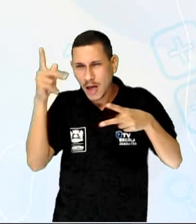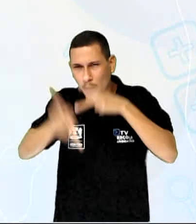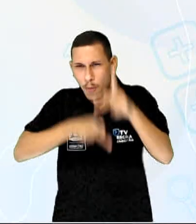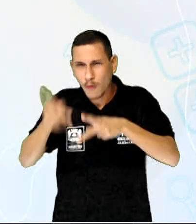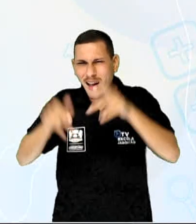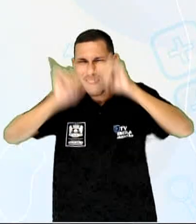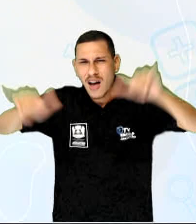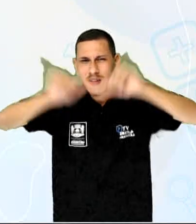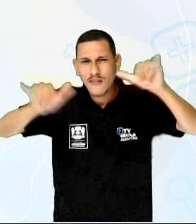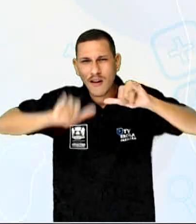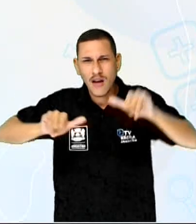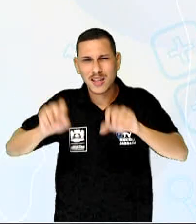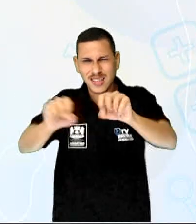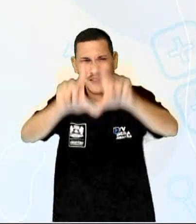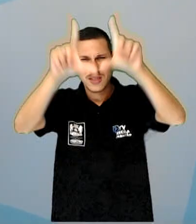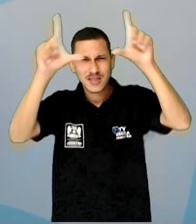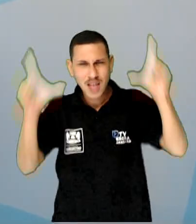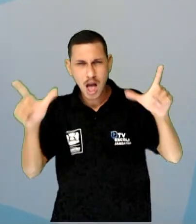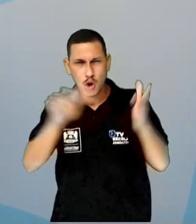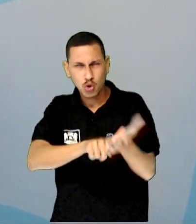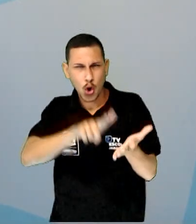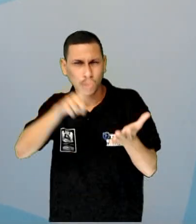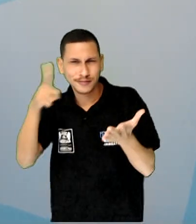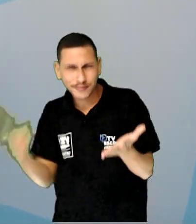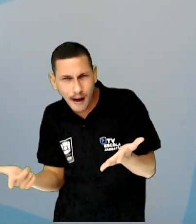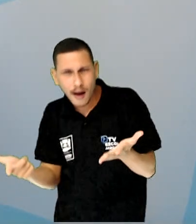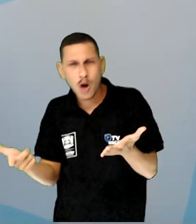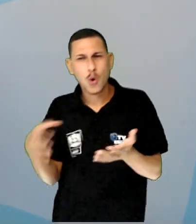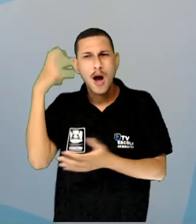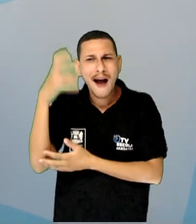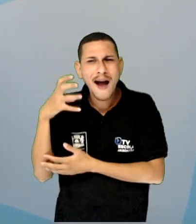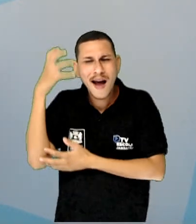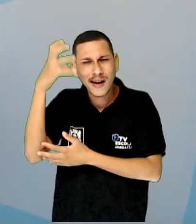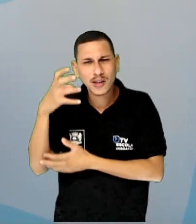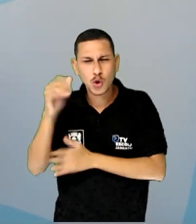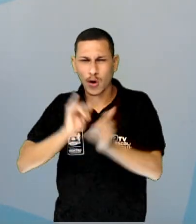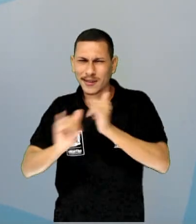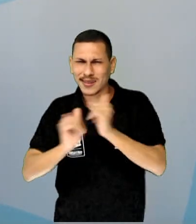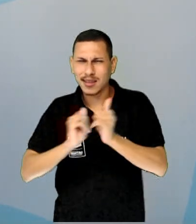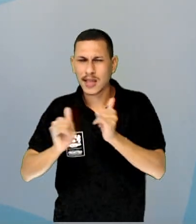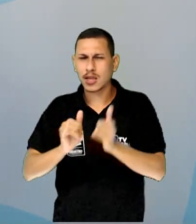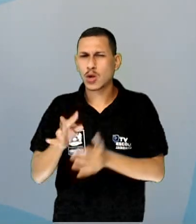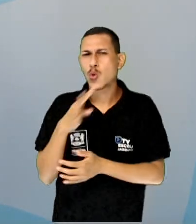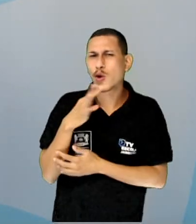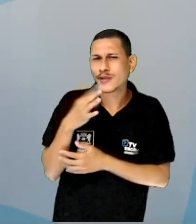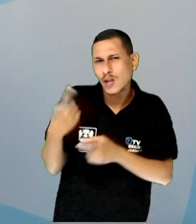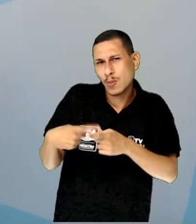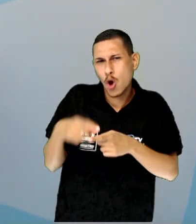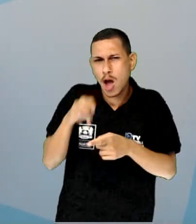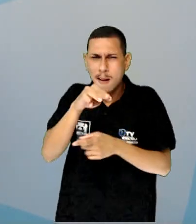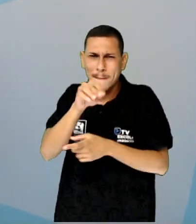televisão, rádio, jornal e internet, que também são conhecidos por serem a mídia.